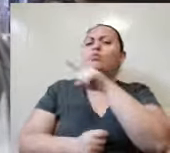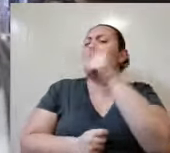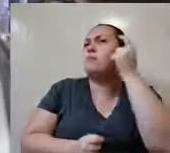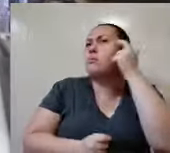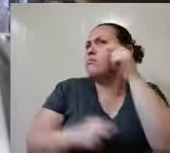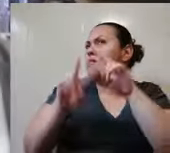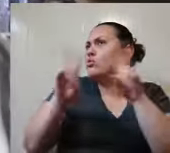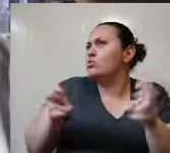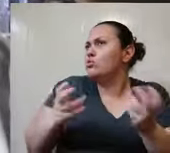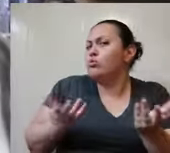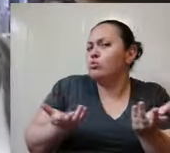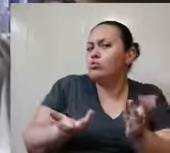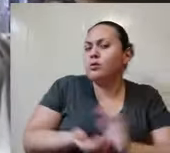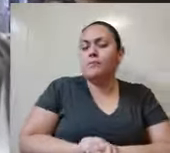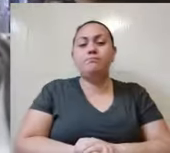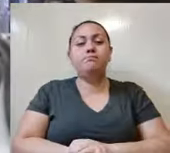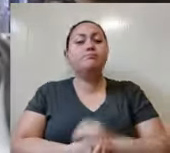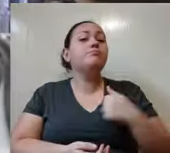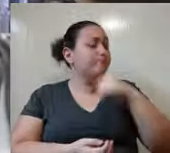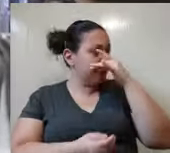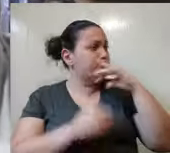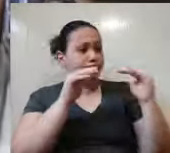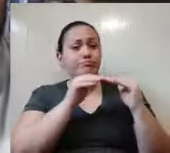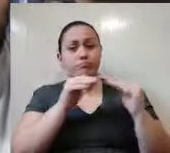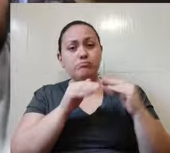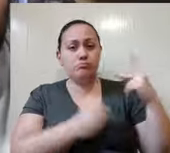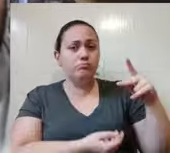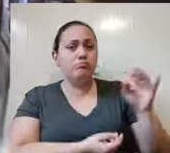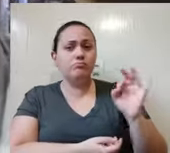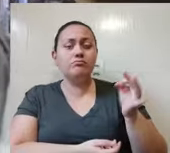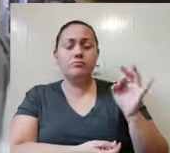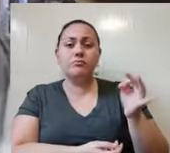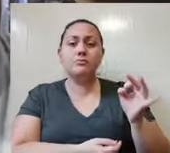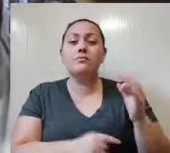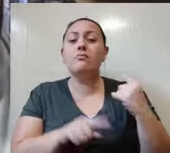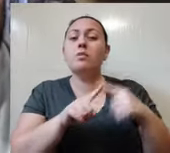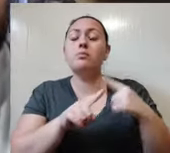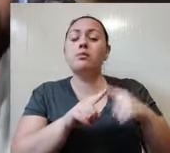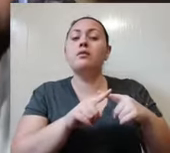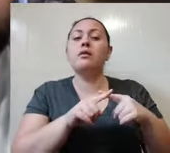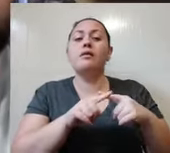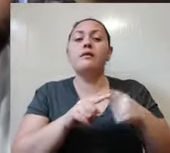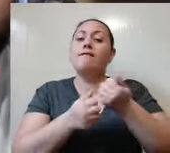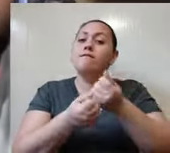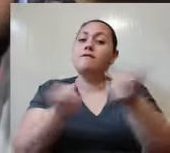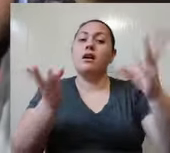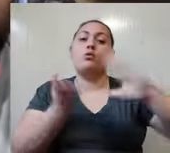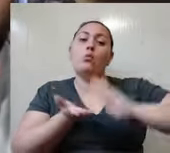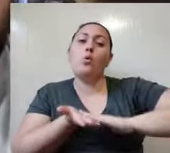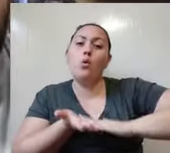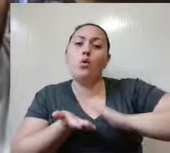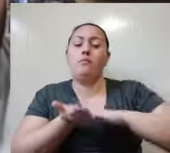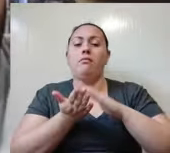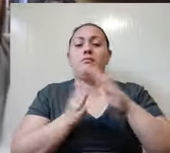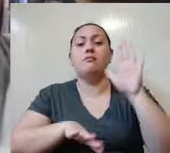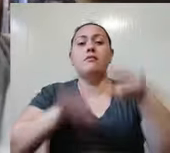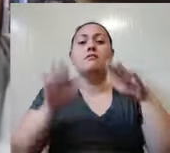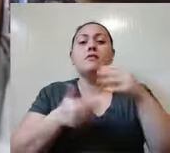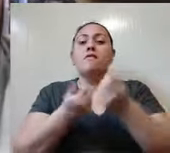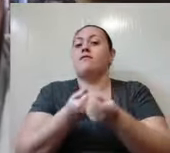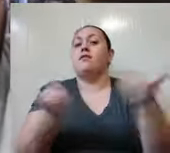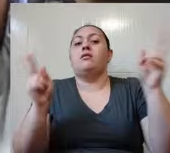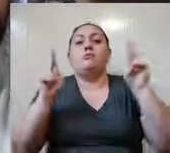sobre isso. Eu acho que é exatamente isso, assim, né? A ideia de que muitas cobranças e às vezes